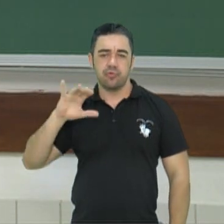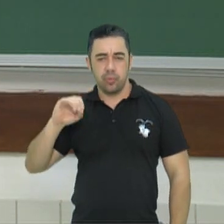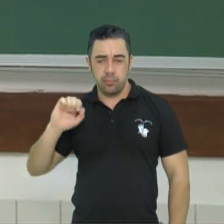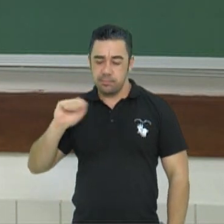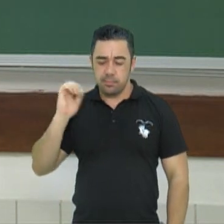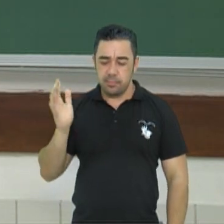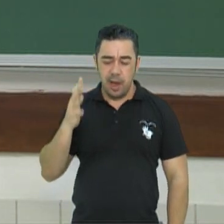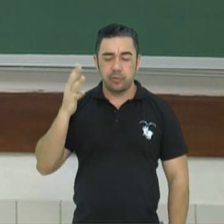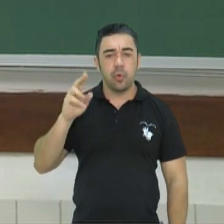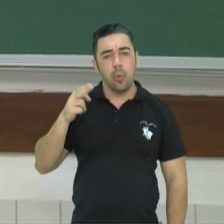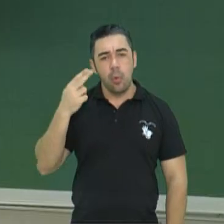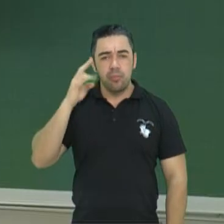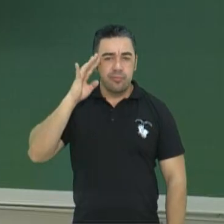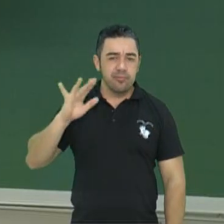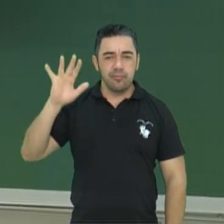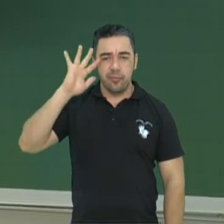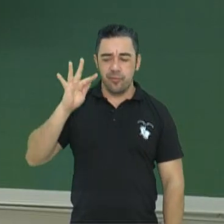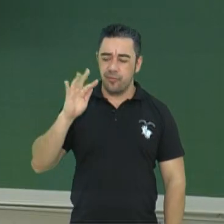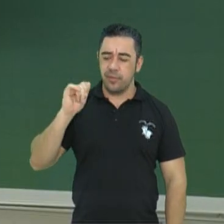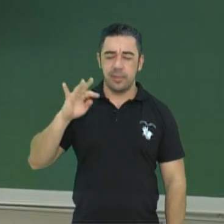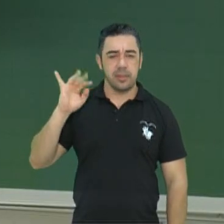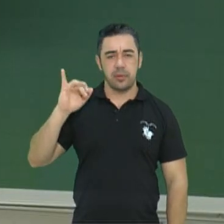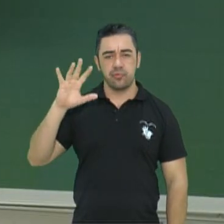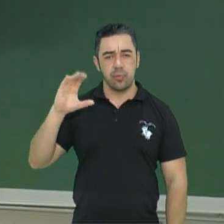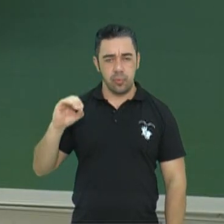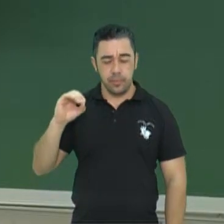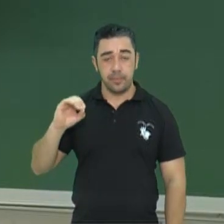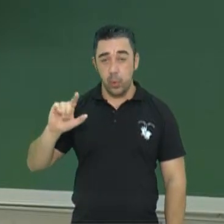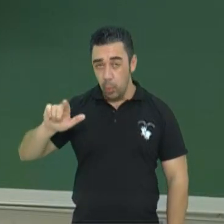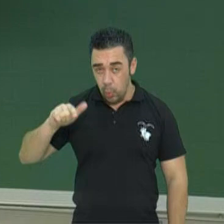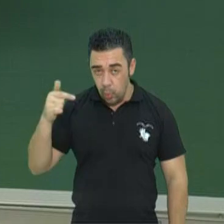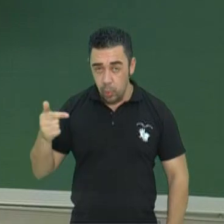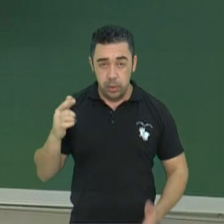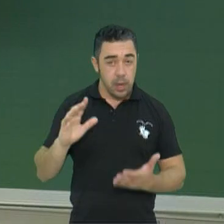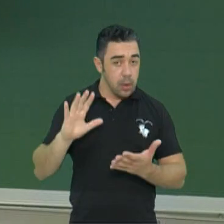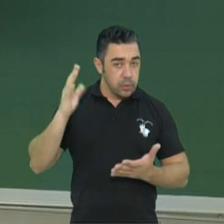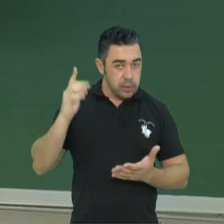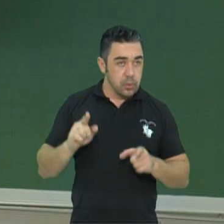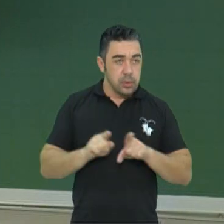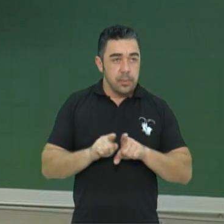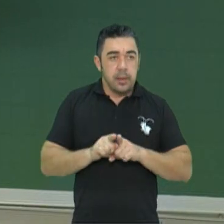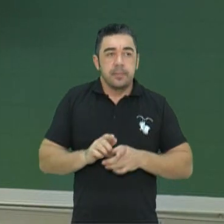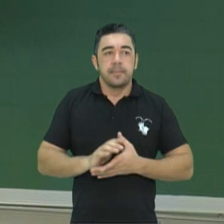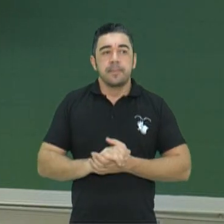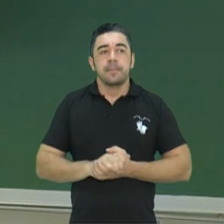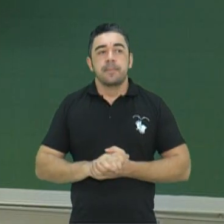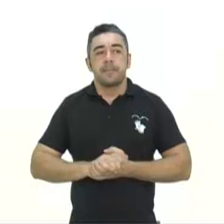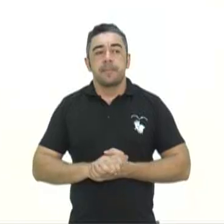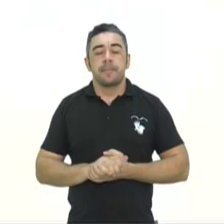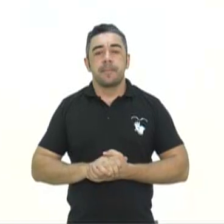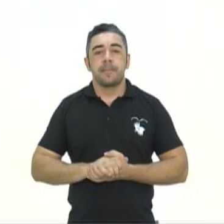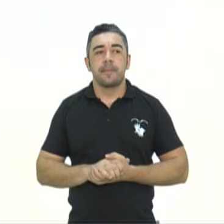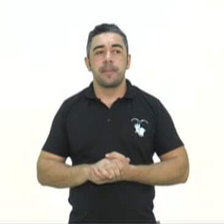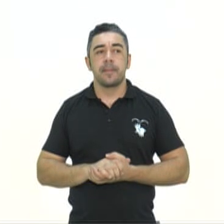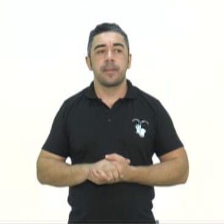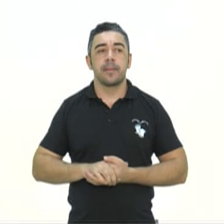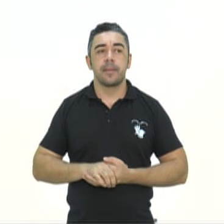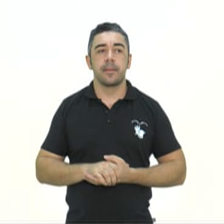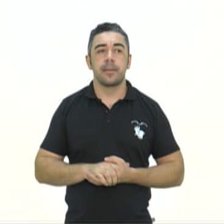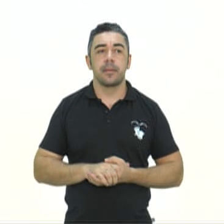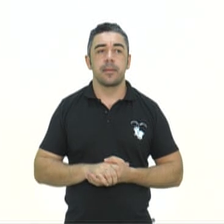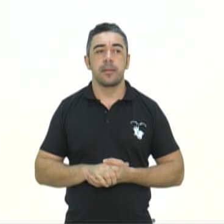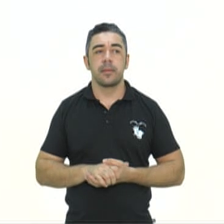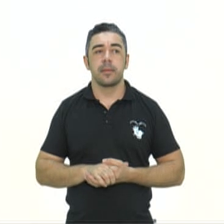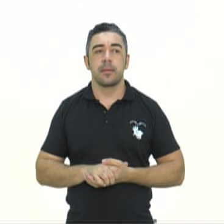fantástico. Mais um episódio que aconteceu que faz parte do realismo fantástico. El nascimento del